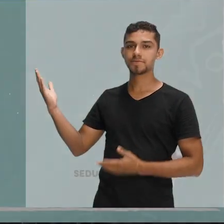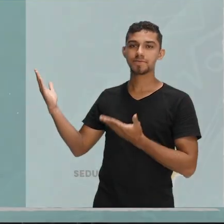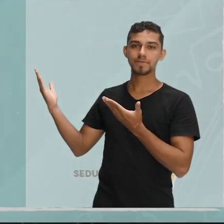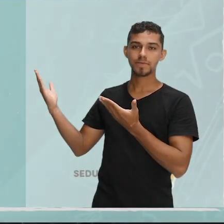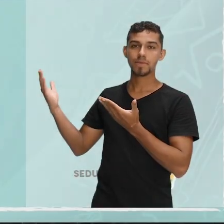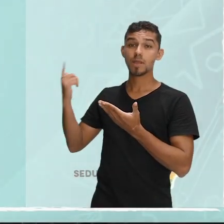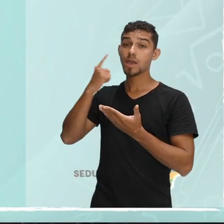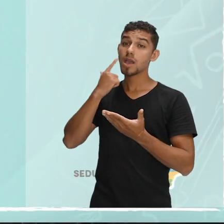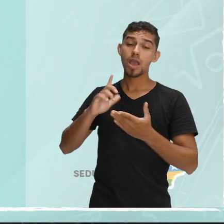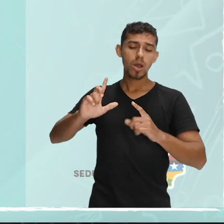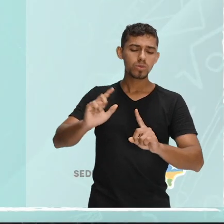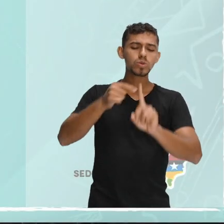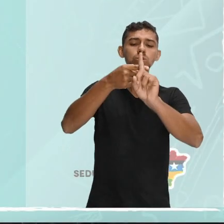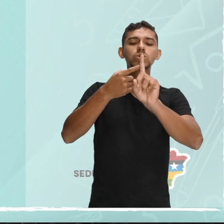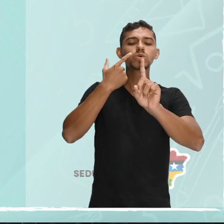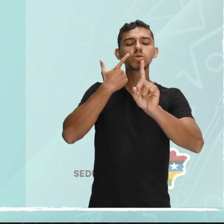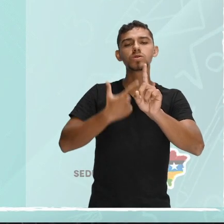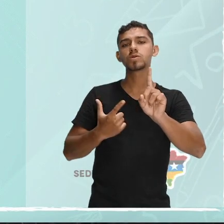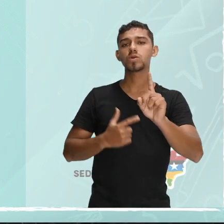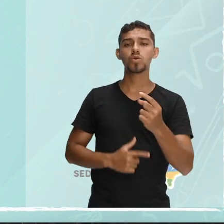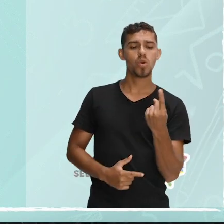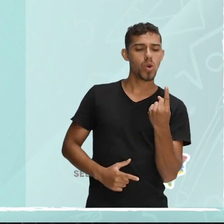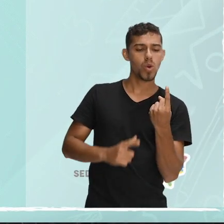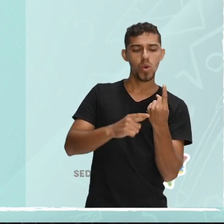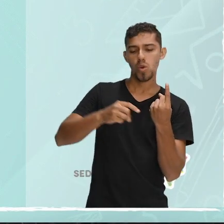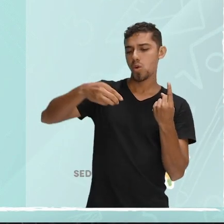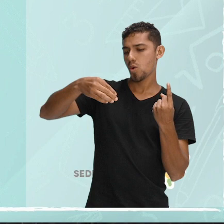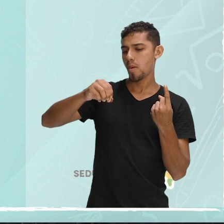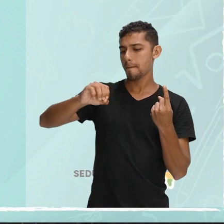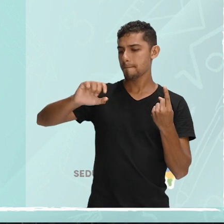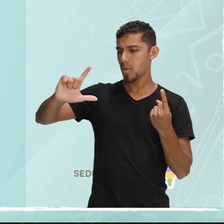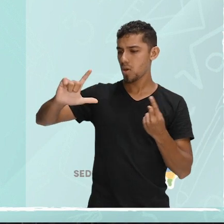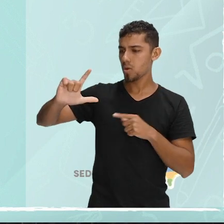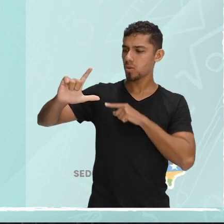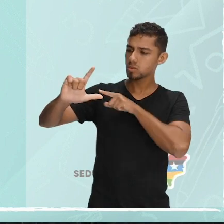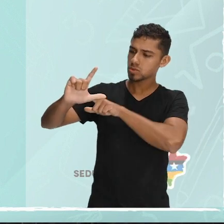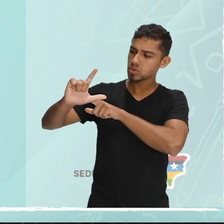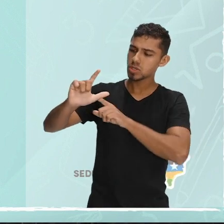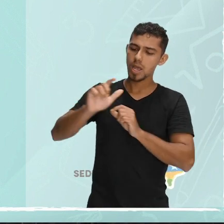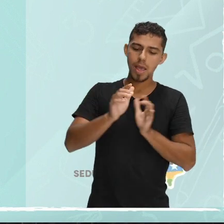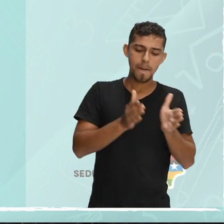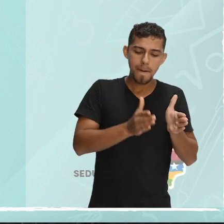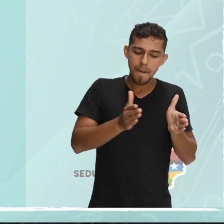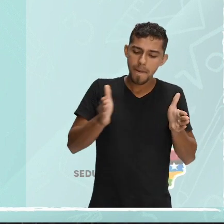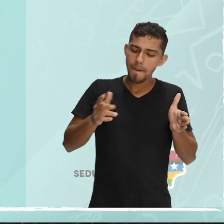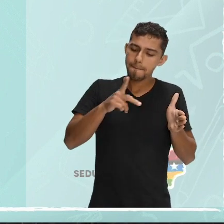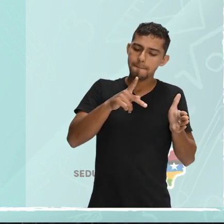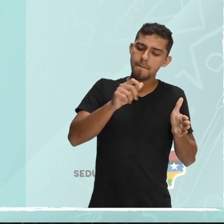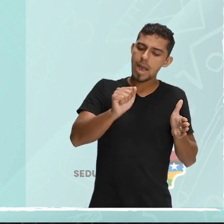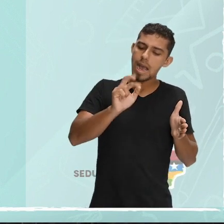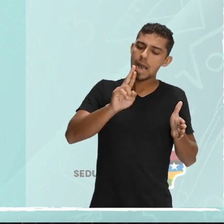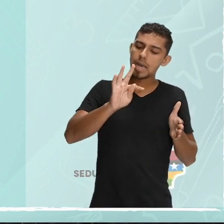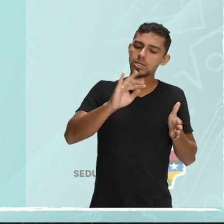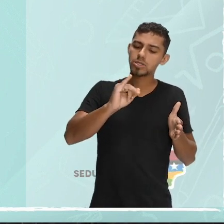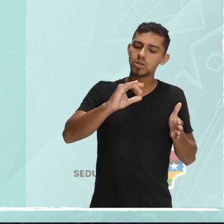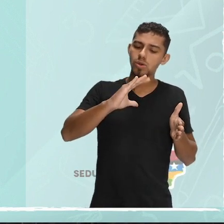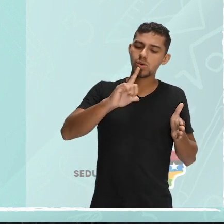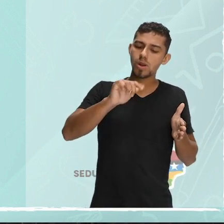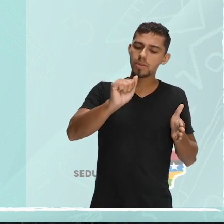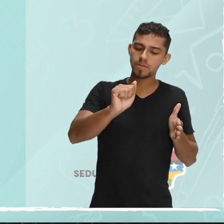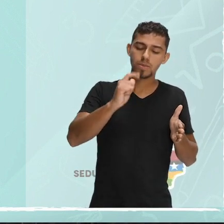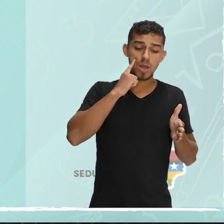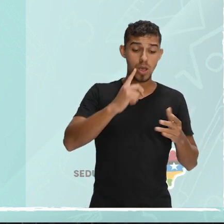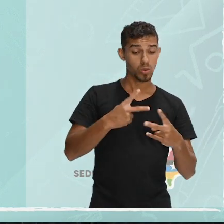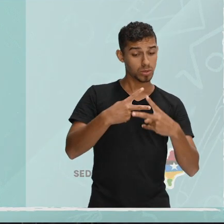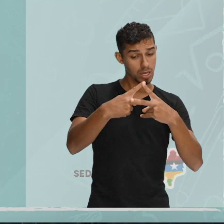só, quando adicionamos 1 mol de partícula, o efeito tonoscópico, ou